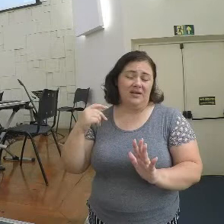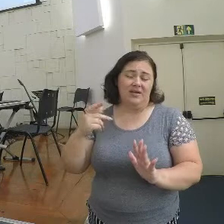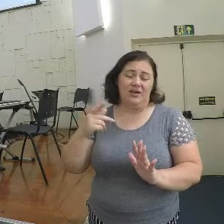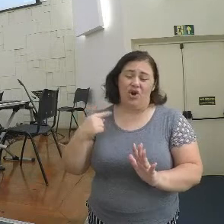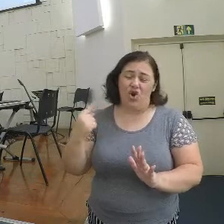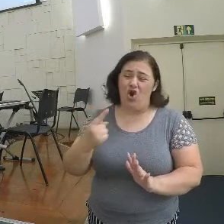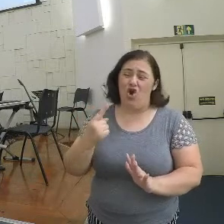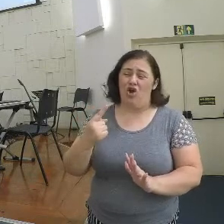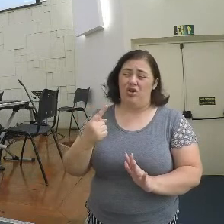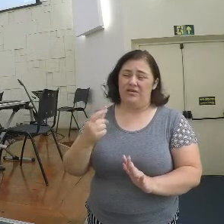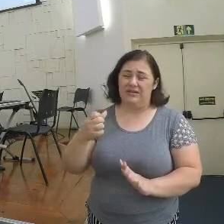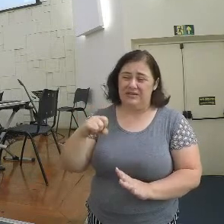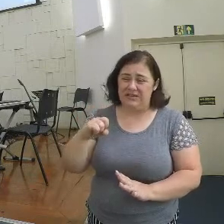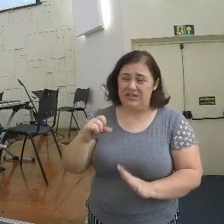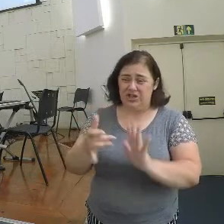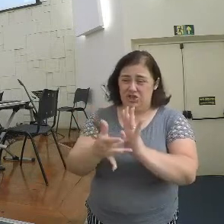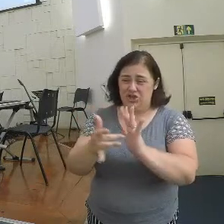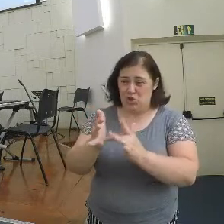somos, a não ser